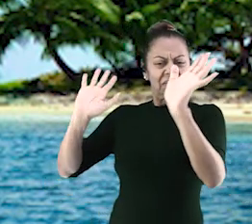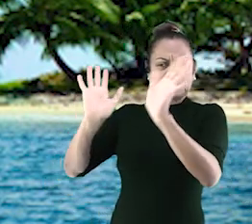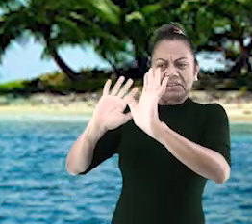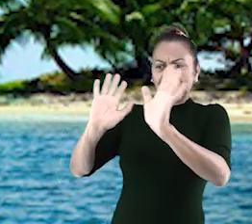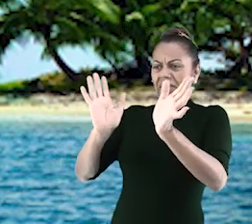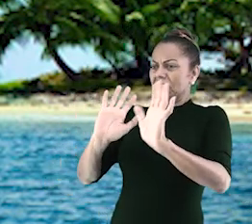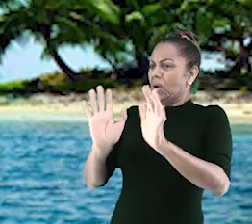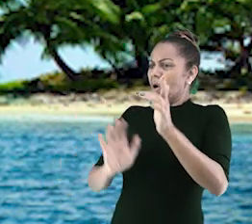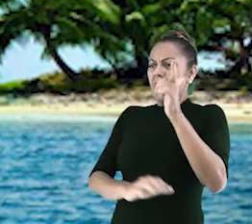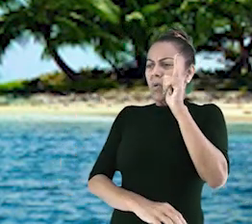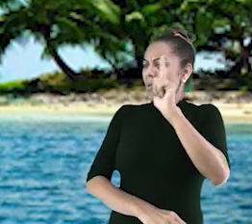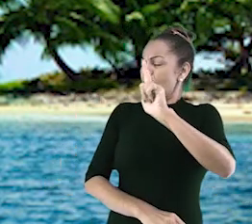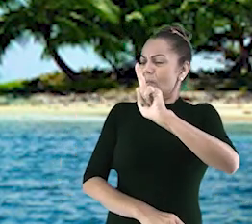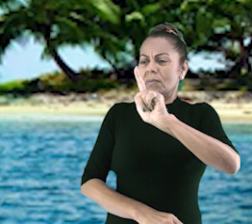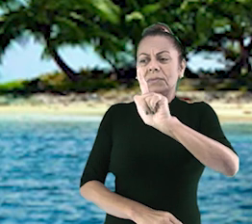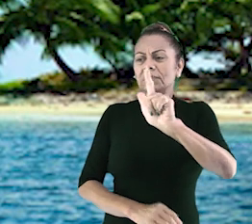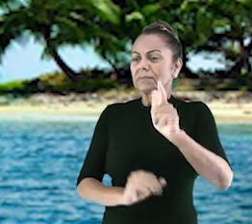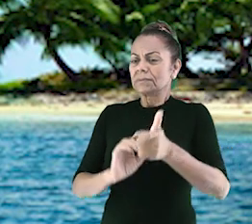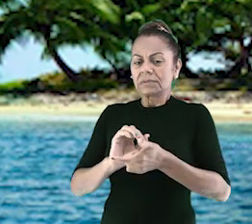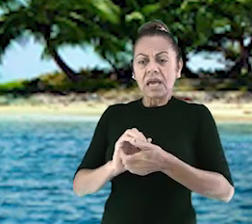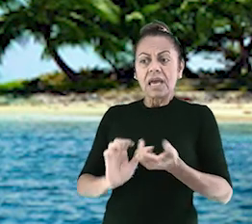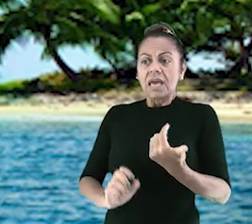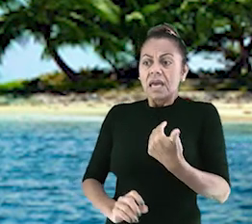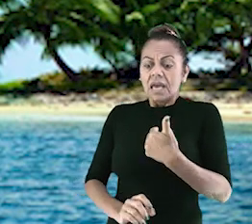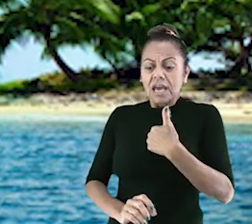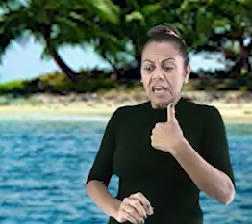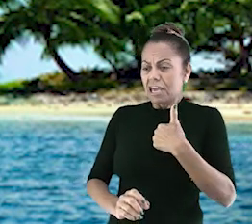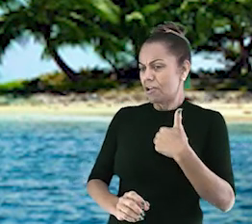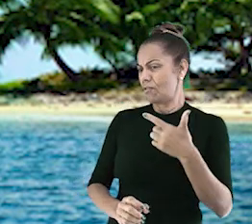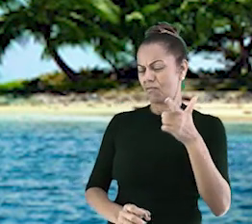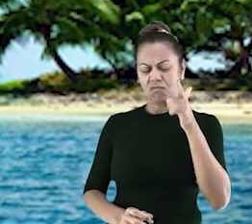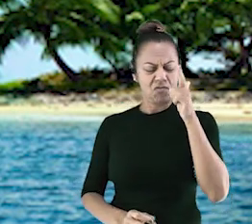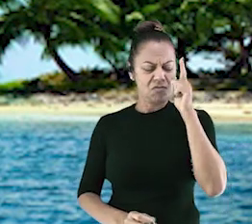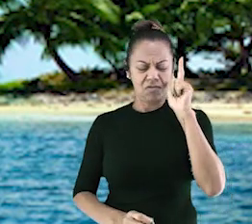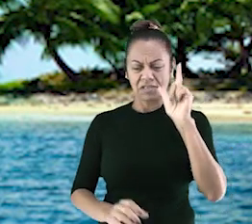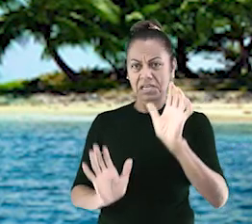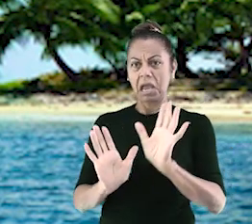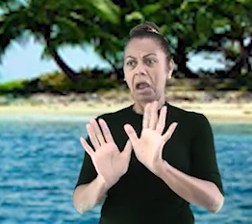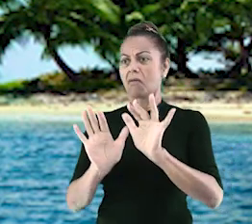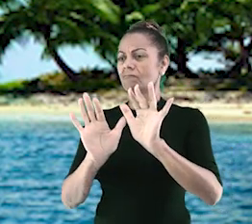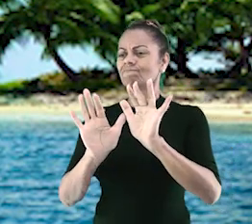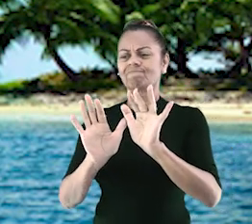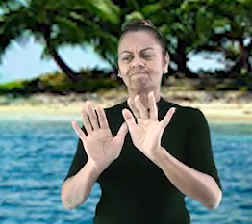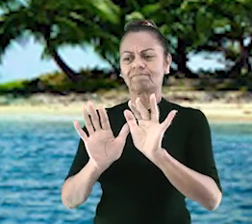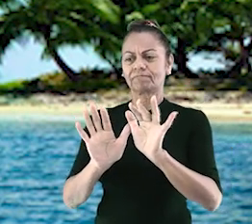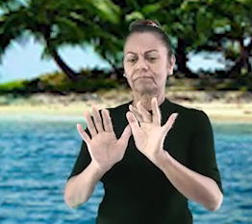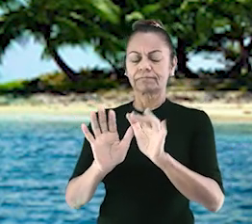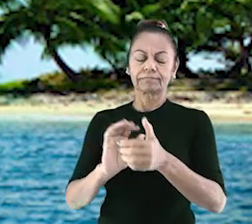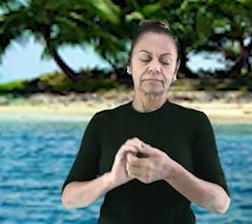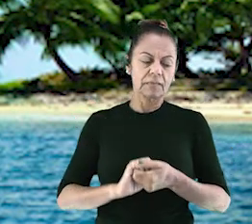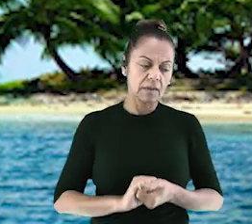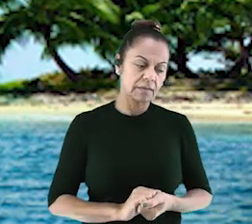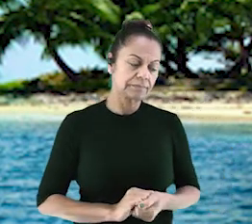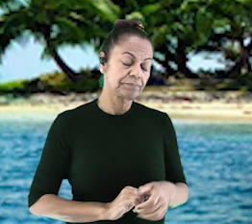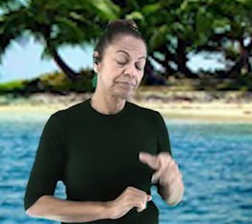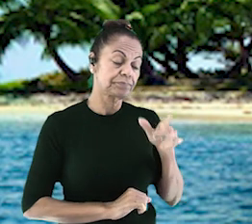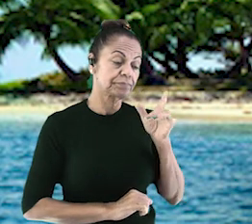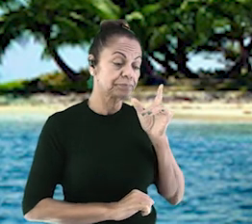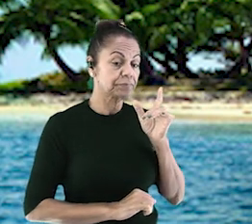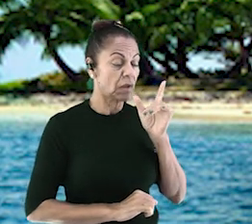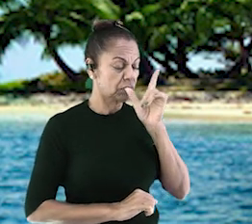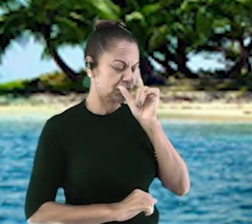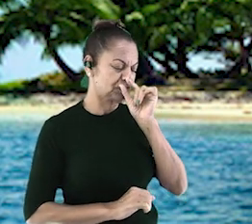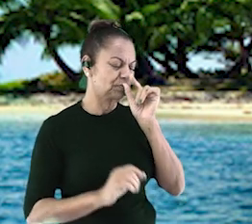desesperado. Não, não, eu não consigo. Eu não vou conseguir voar.